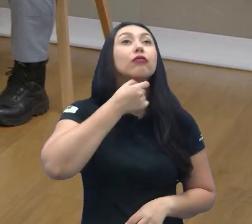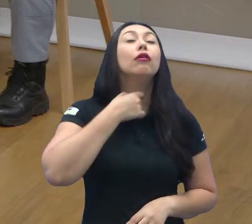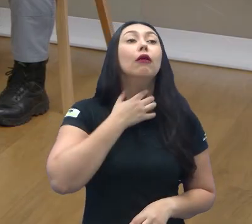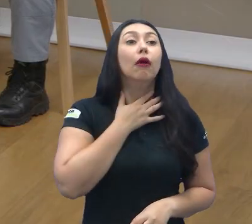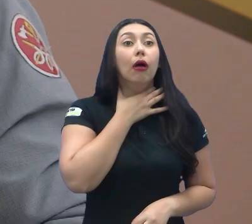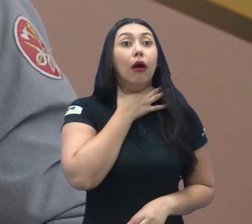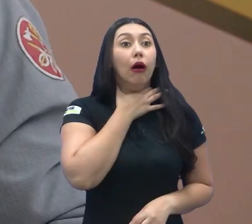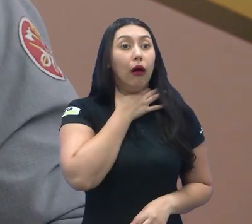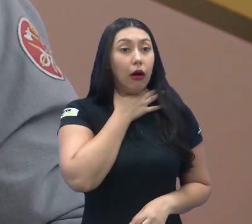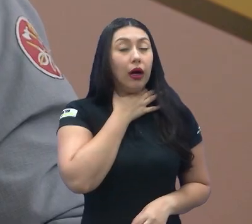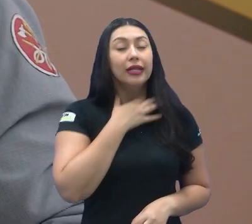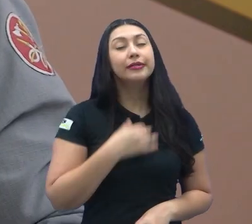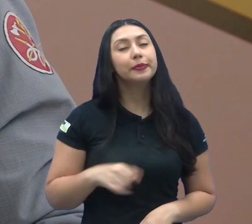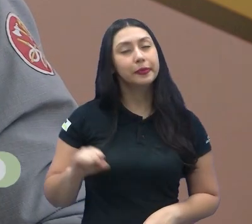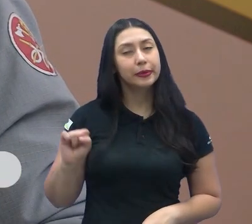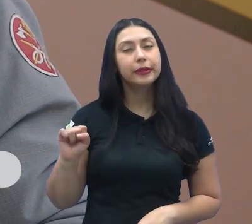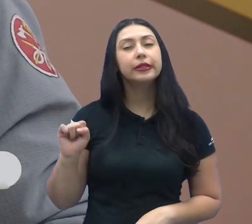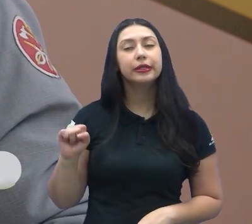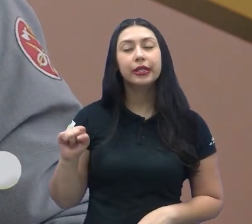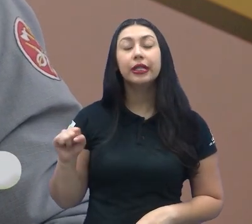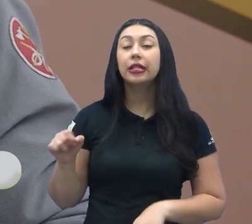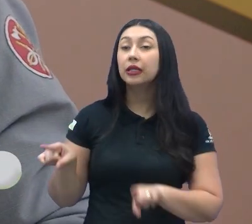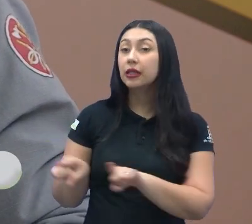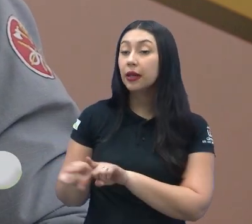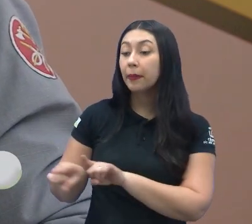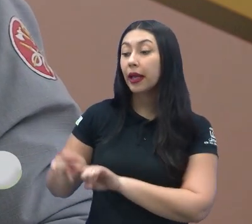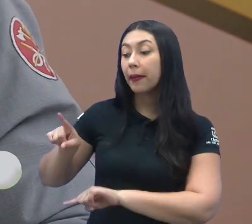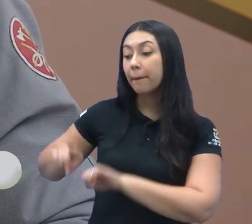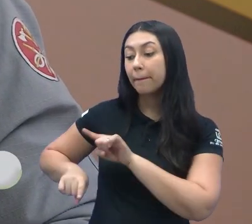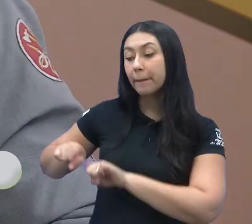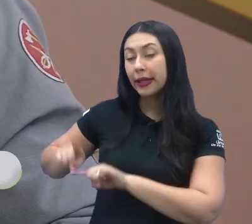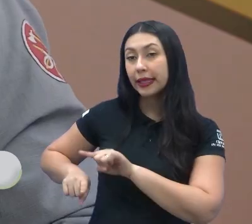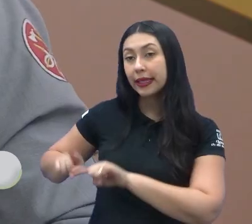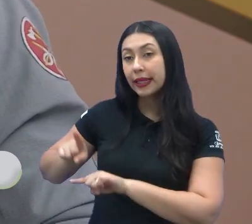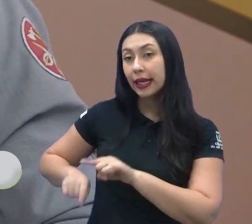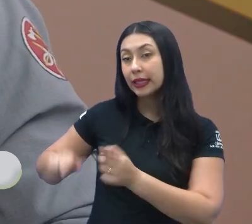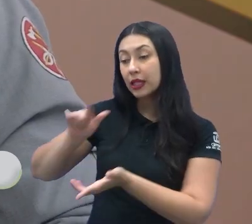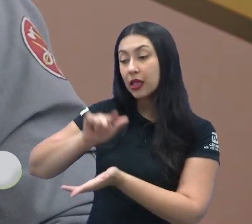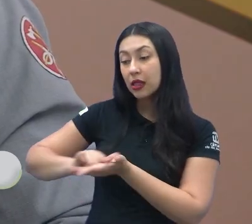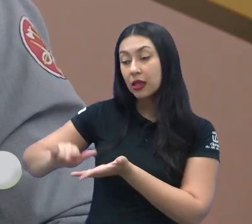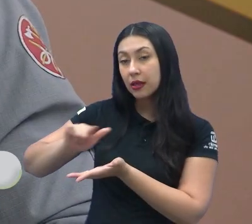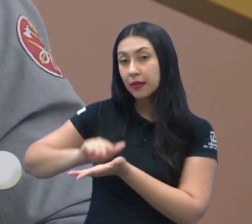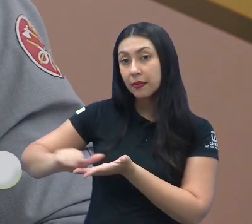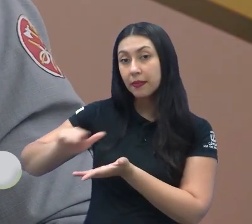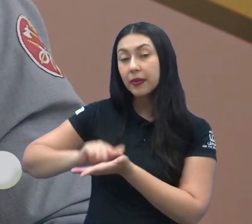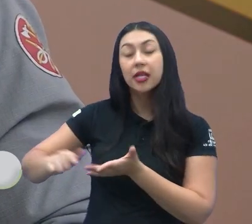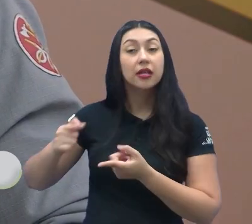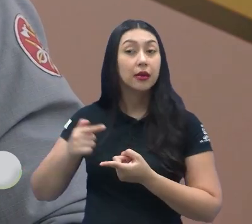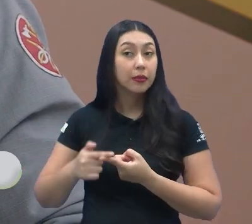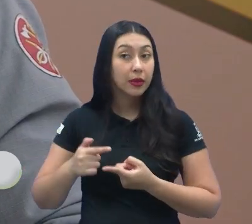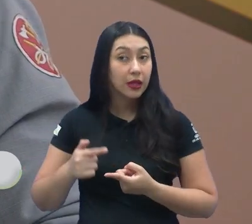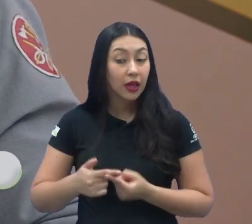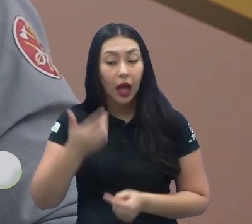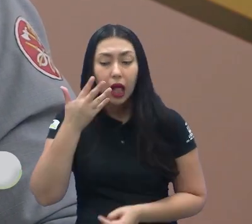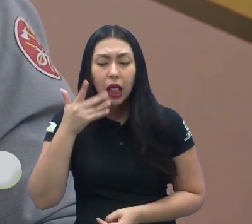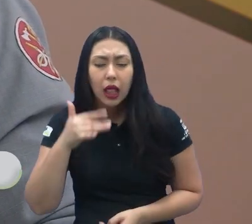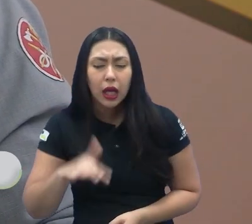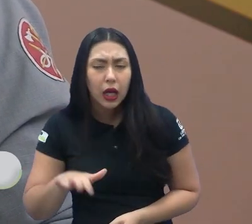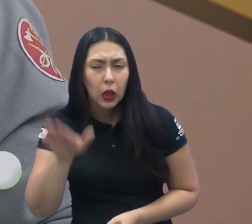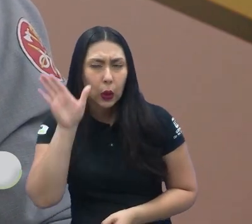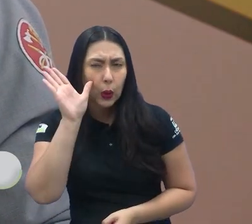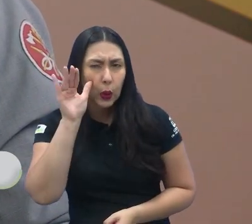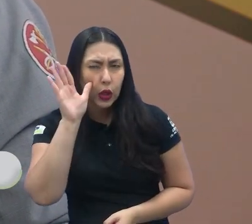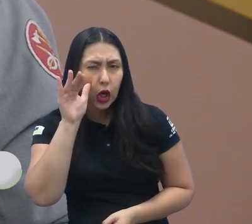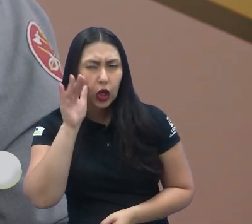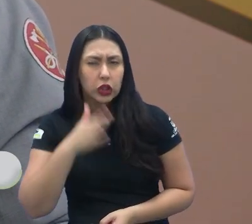disse anteriormente, né, com os produtos de limpeza, que não deixar de fácil acesso, porque é uma idade onde as crianças tendem a levar material